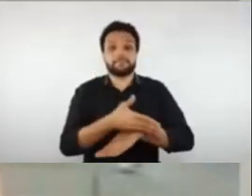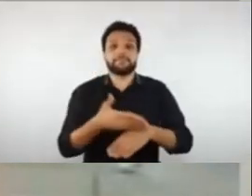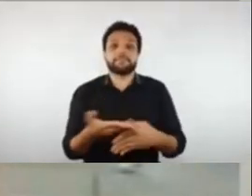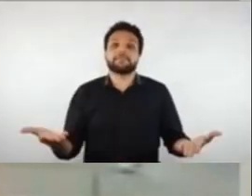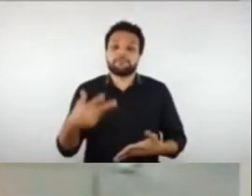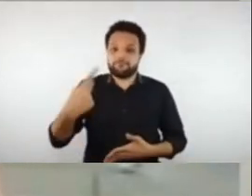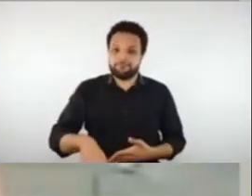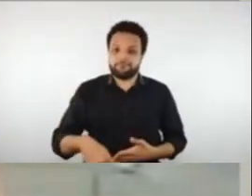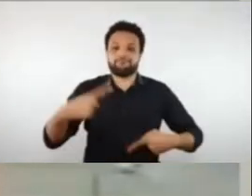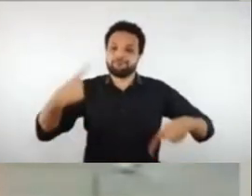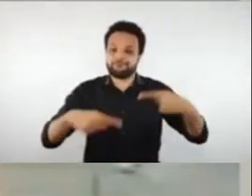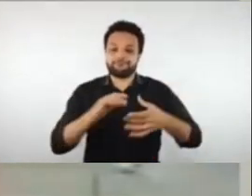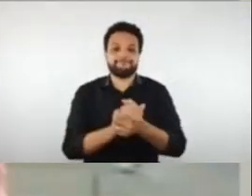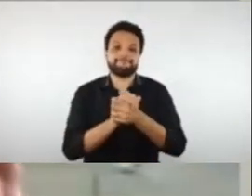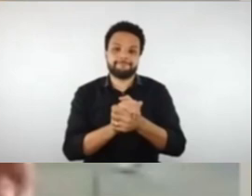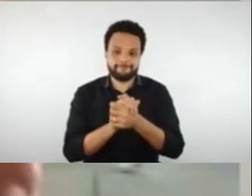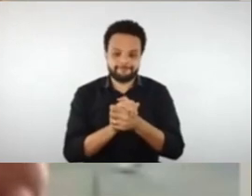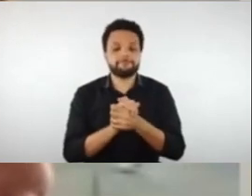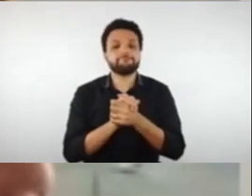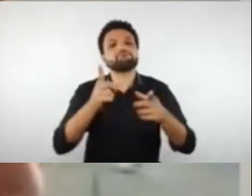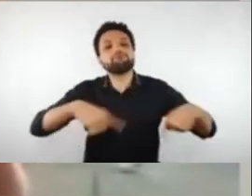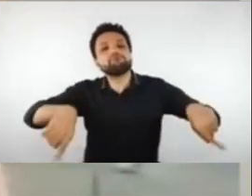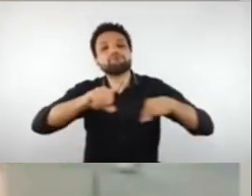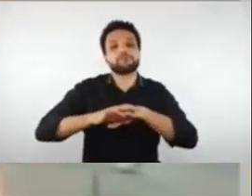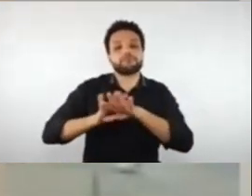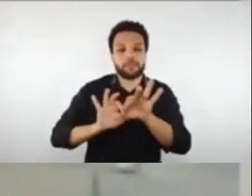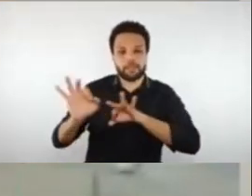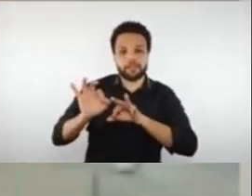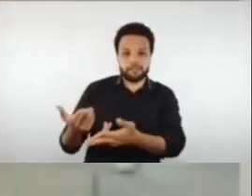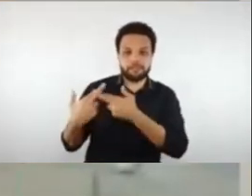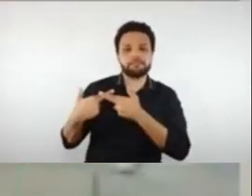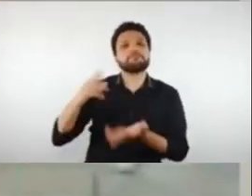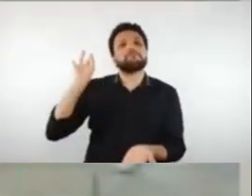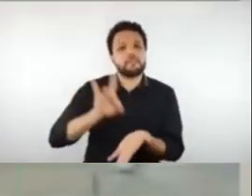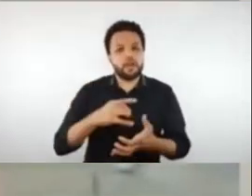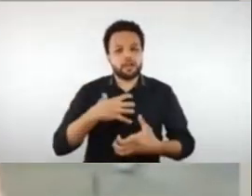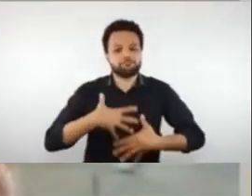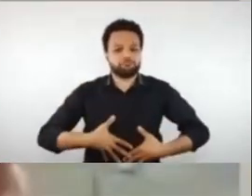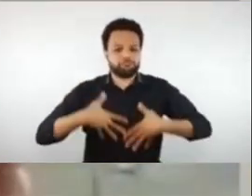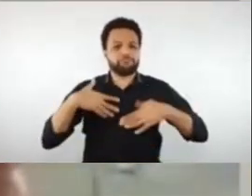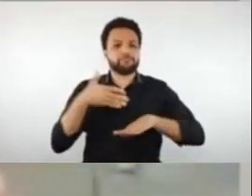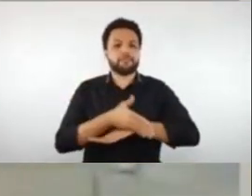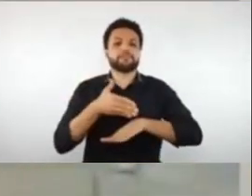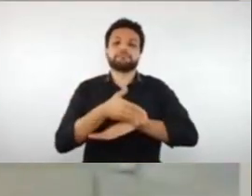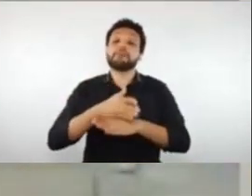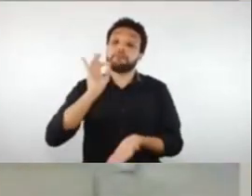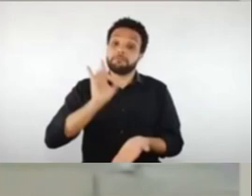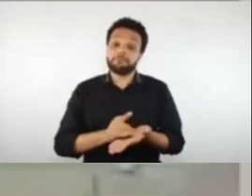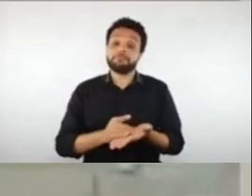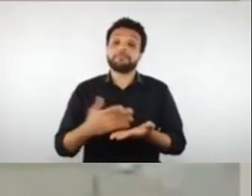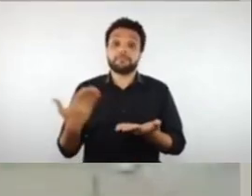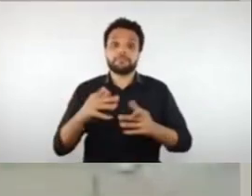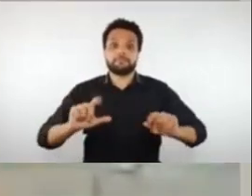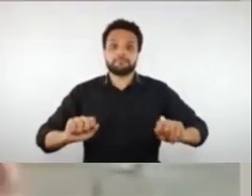e parabenizar os organizadores, e é realmente uma honra participar de um painel,